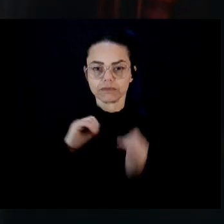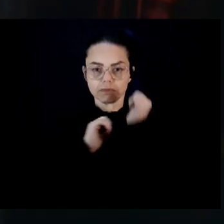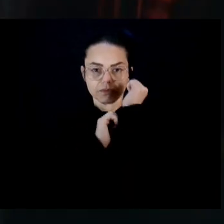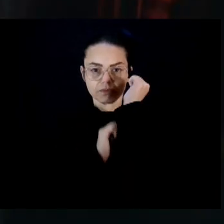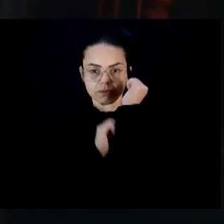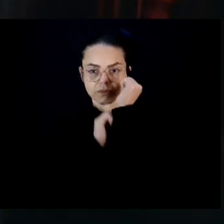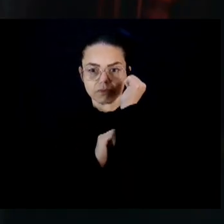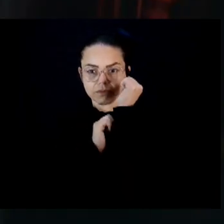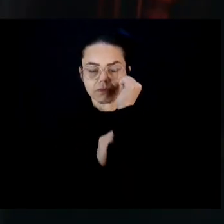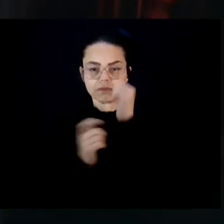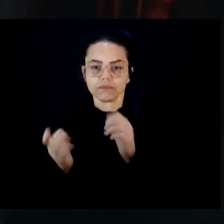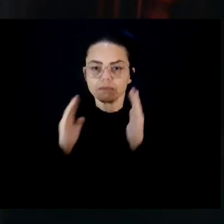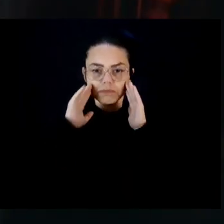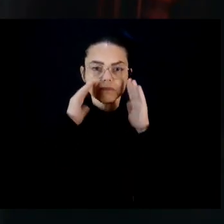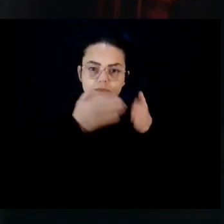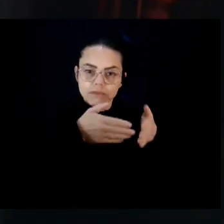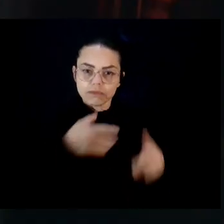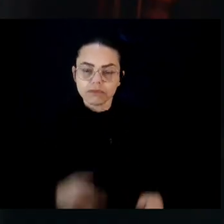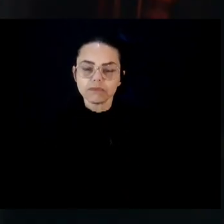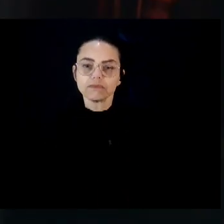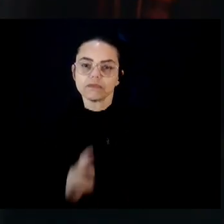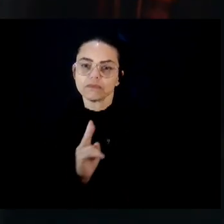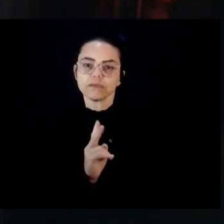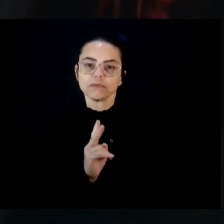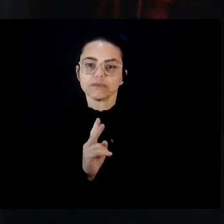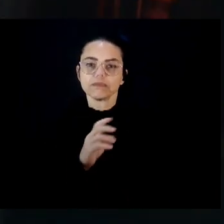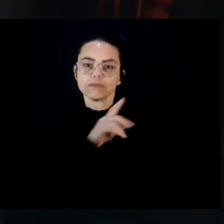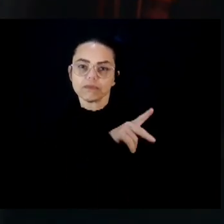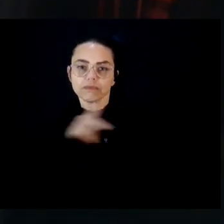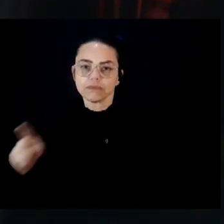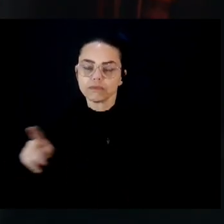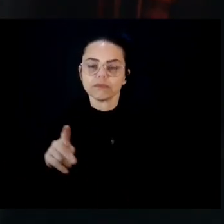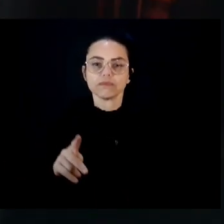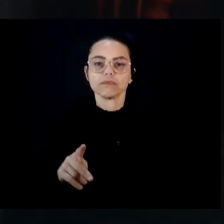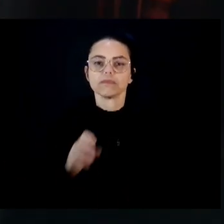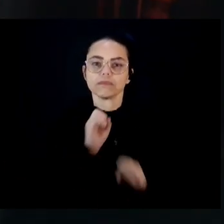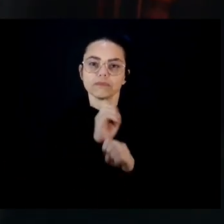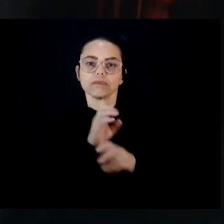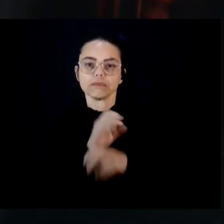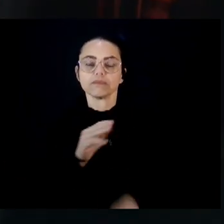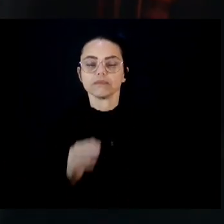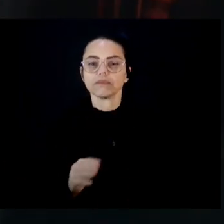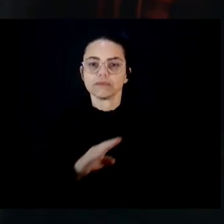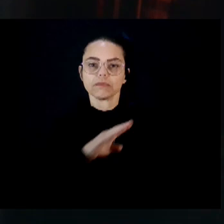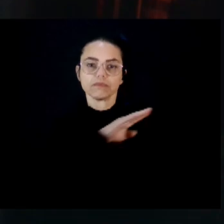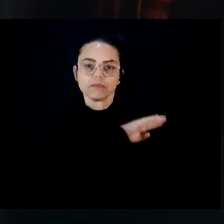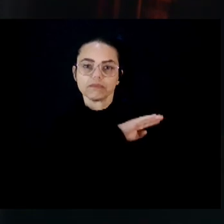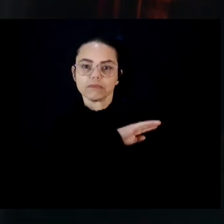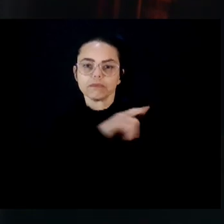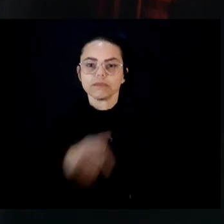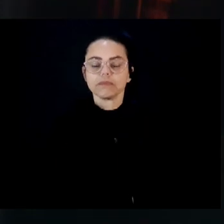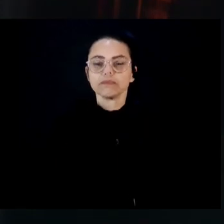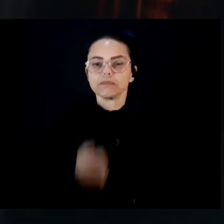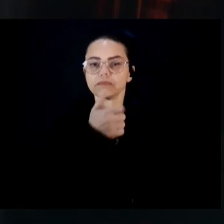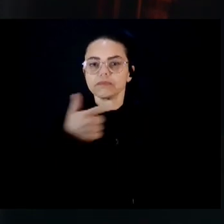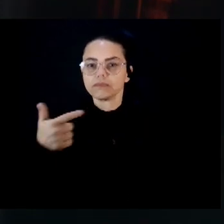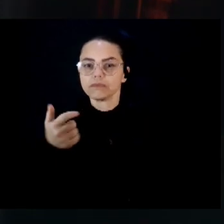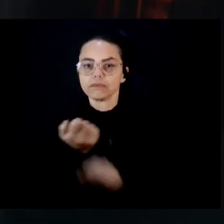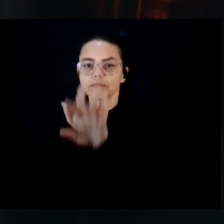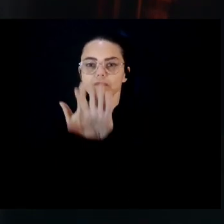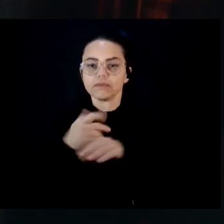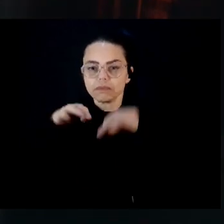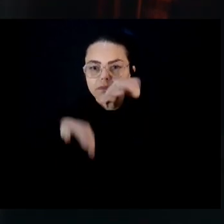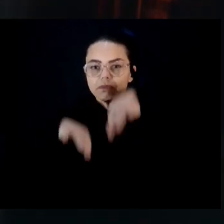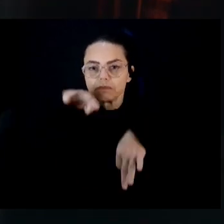professores do ensino médio e fundamental 2. O evento será realizado online em 12 de setembro, com oficinas sobre as